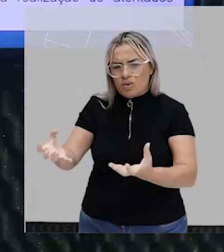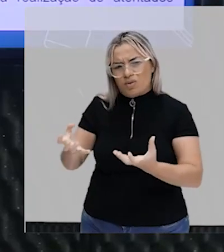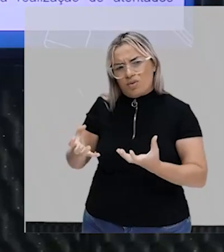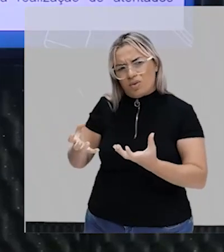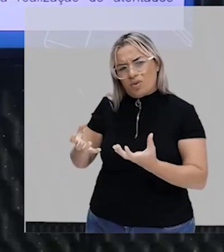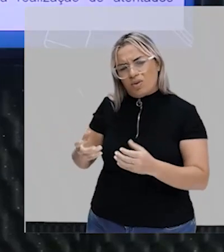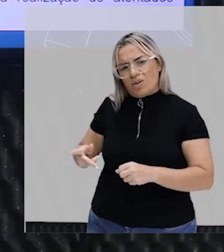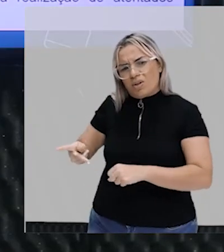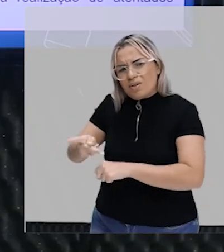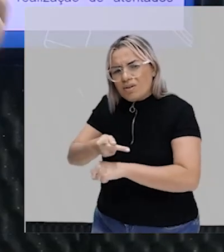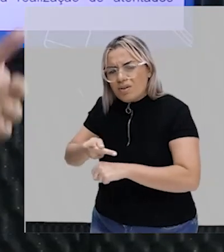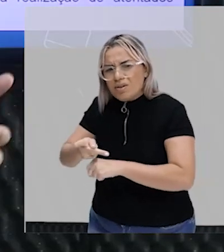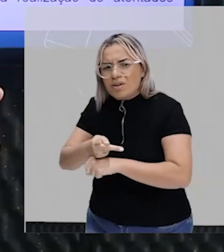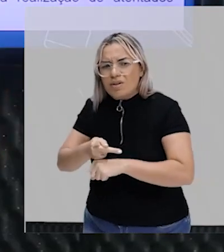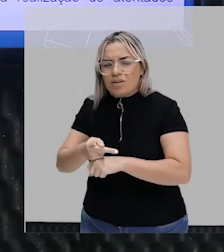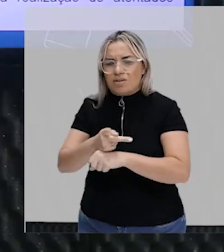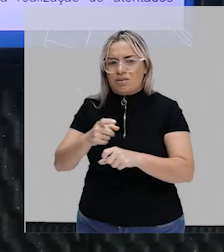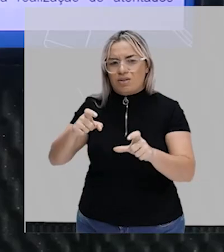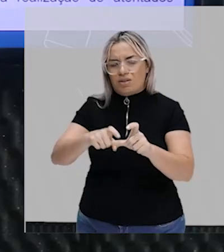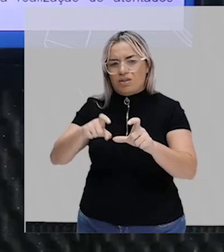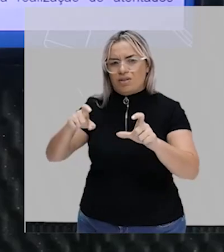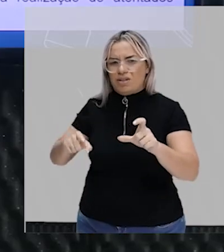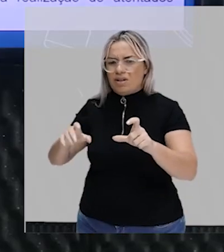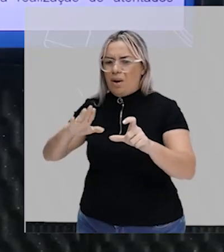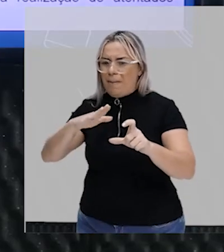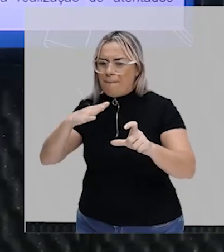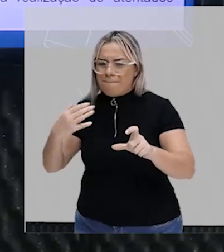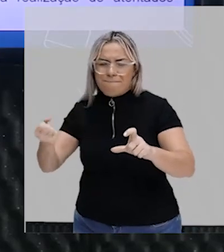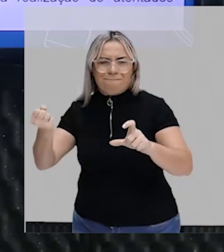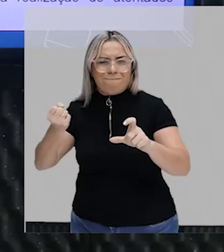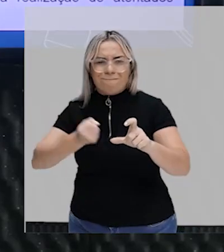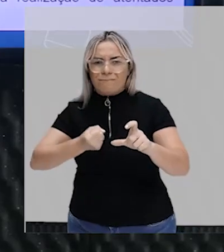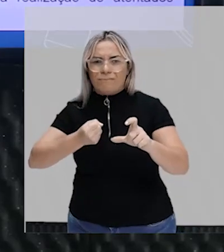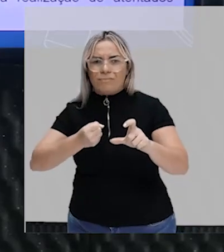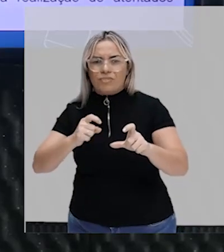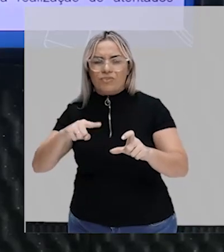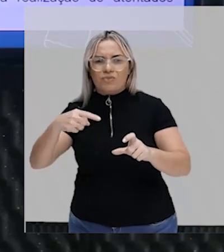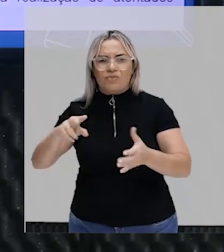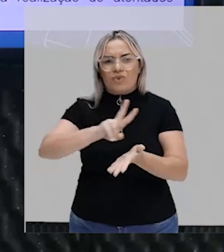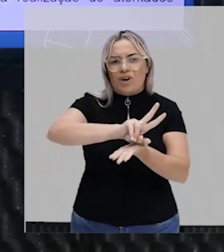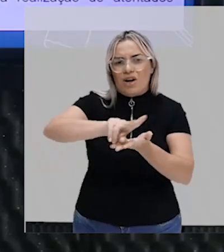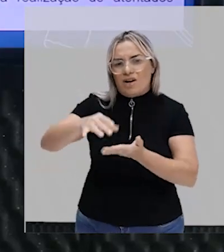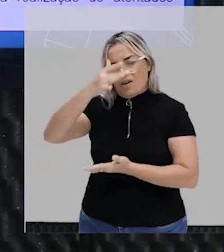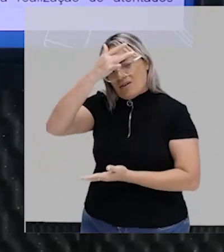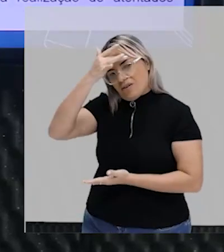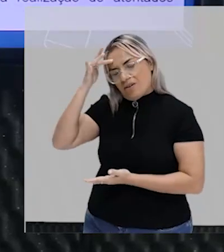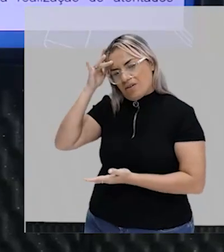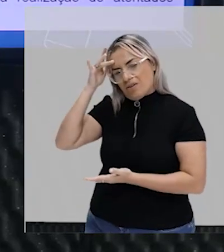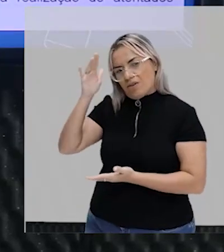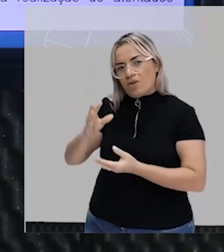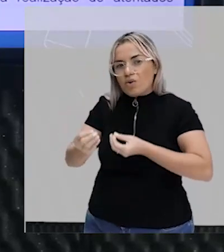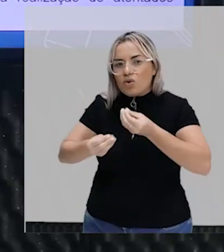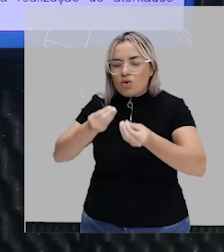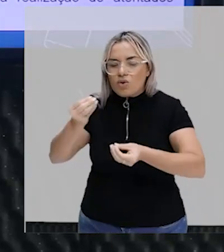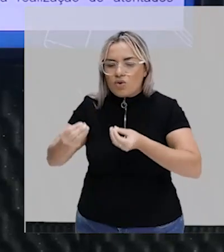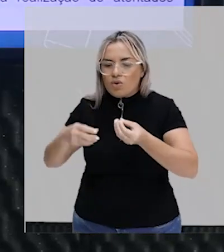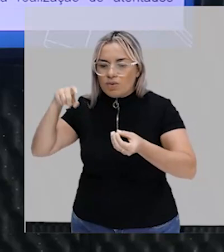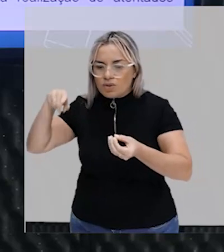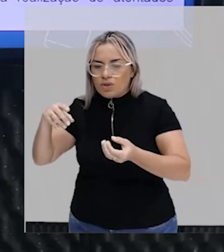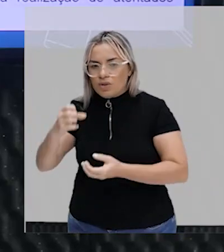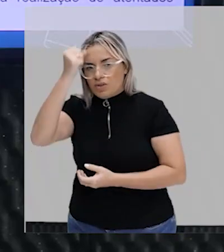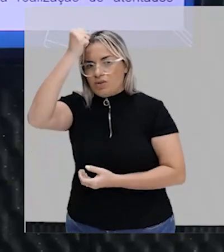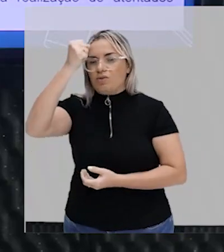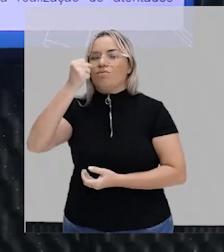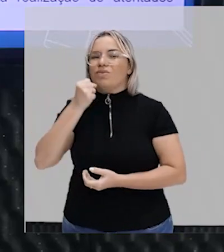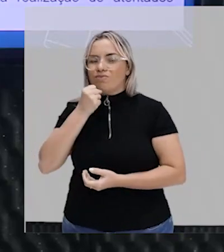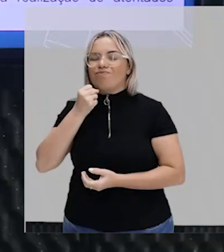sua independência matando outras pessoas? Então o ETA ele começou a cair em descrédito com a própria população do País Basco. E